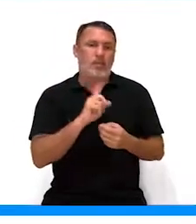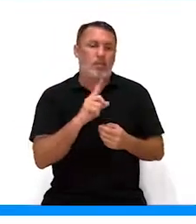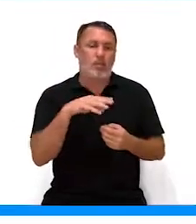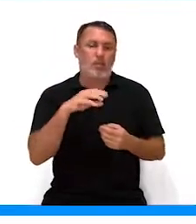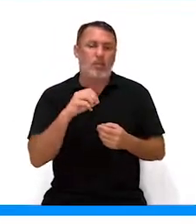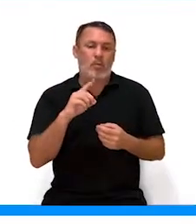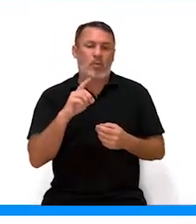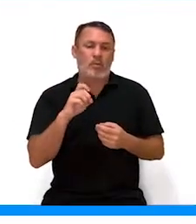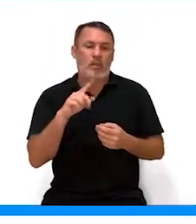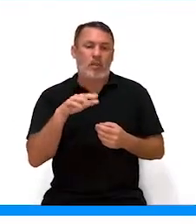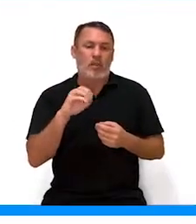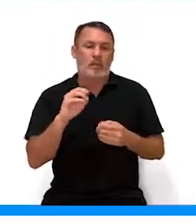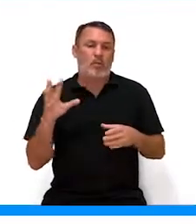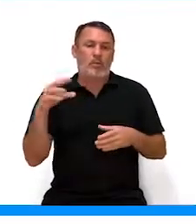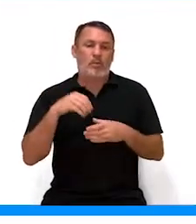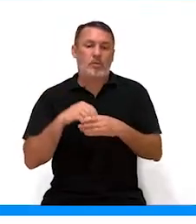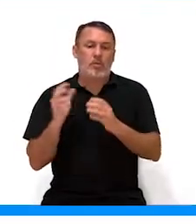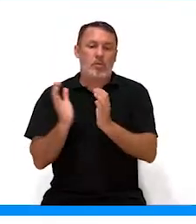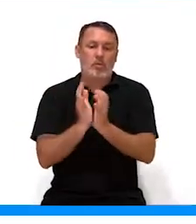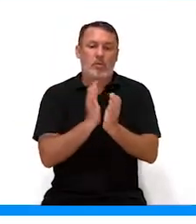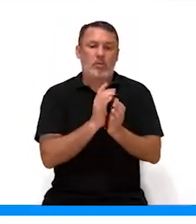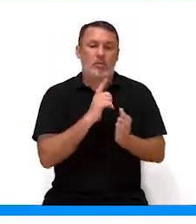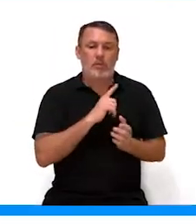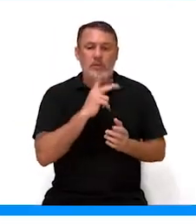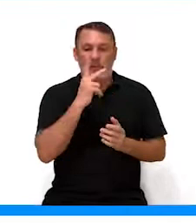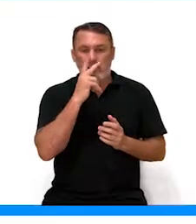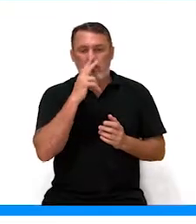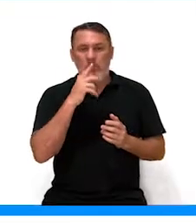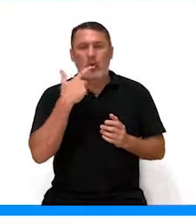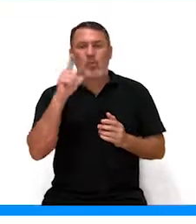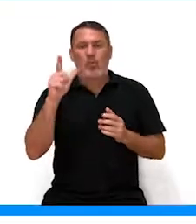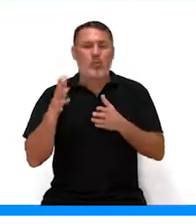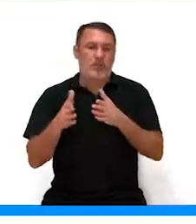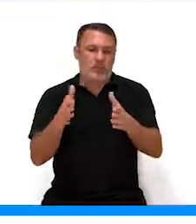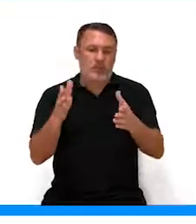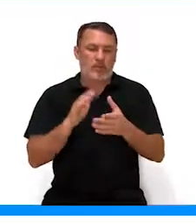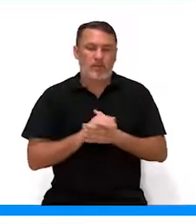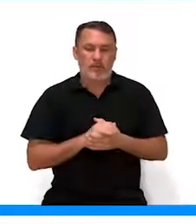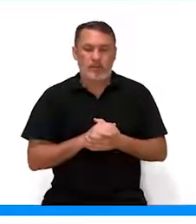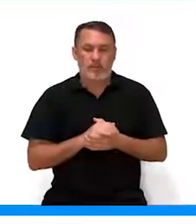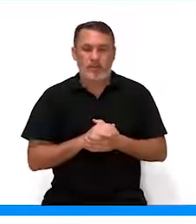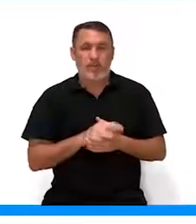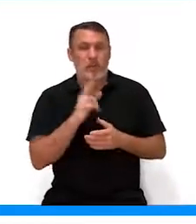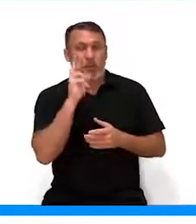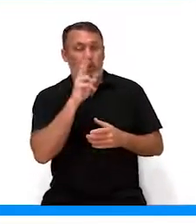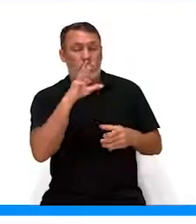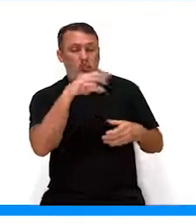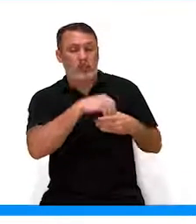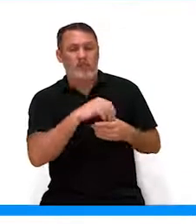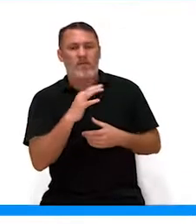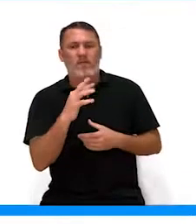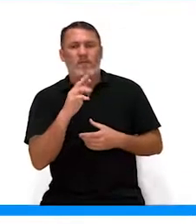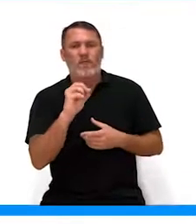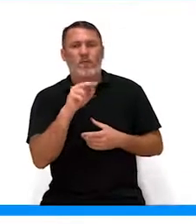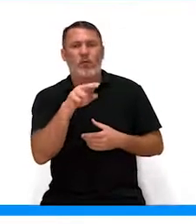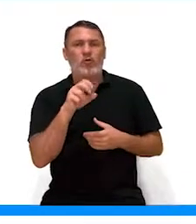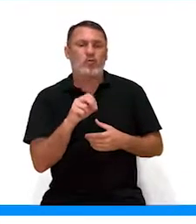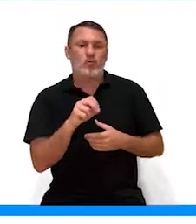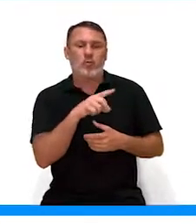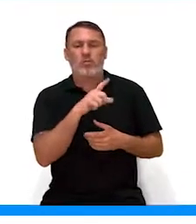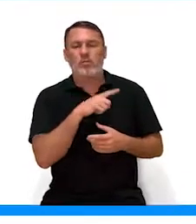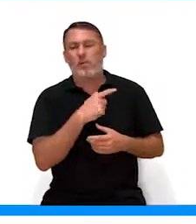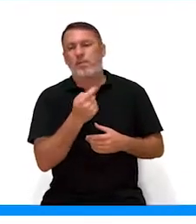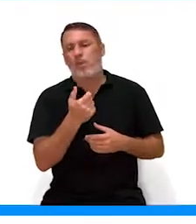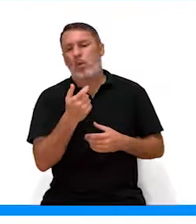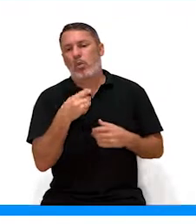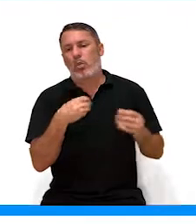direção. Ou ele pode ser não modelado quando as fibras alcançam direções diferentes. Então, olha